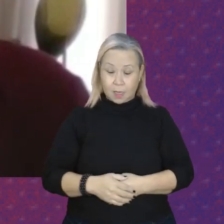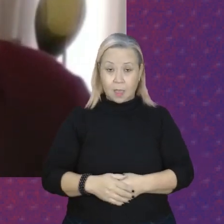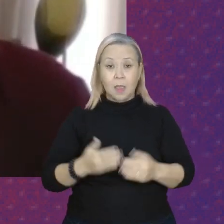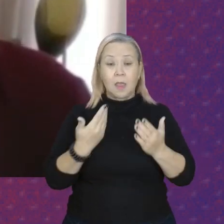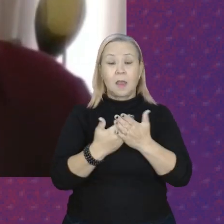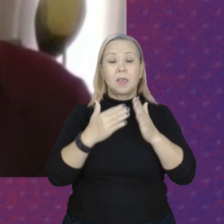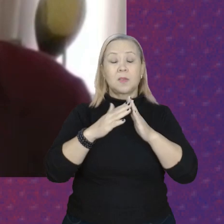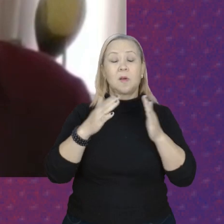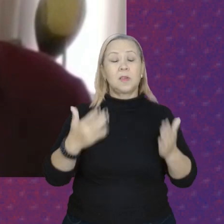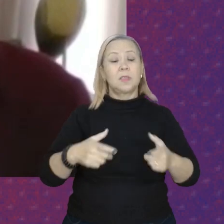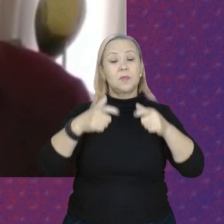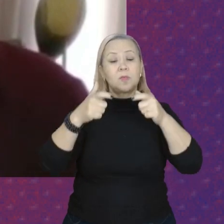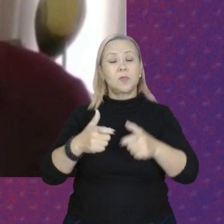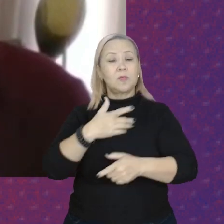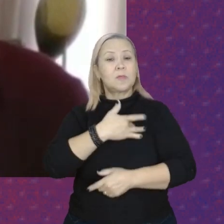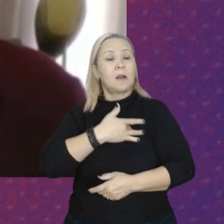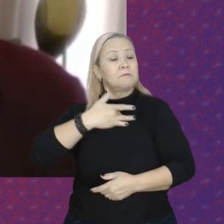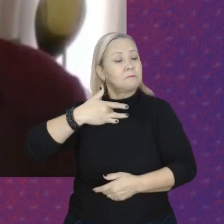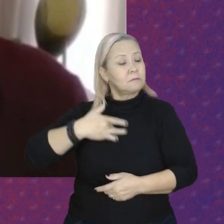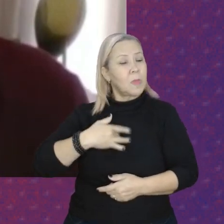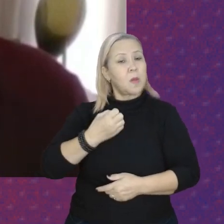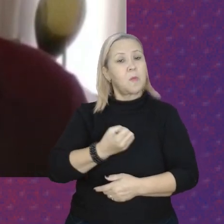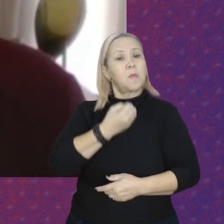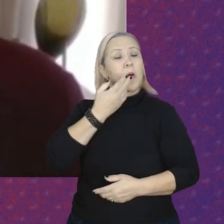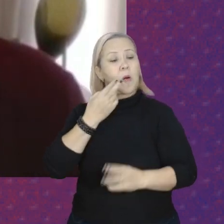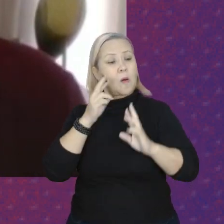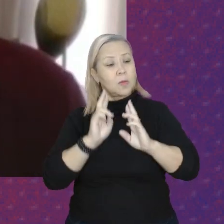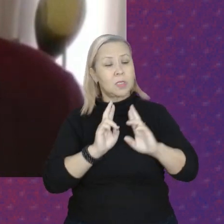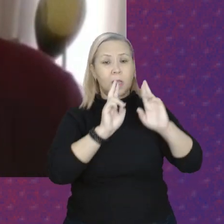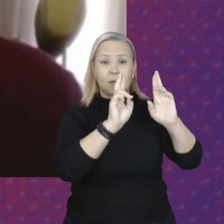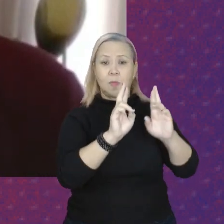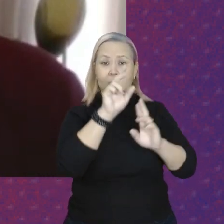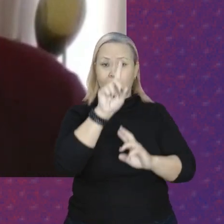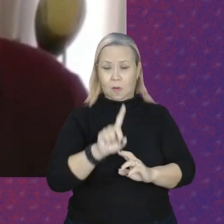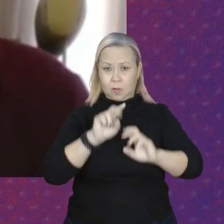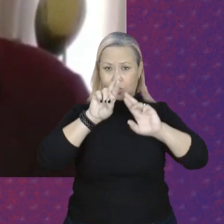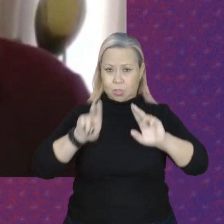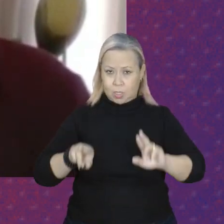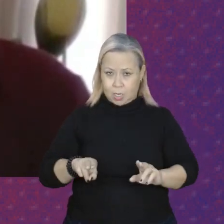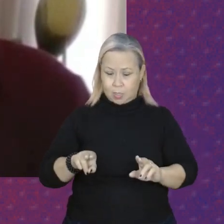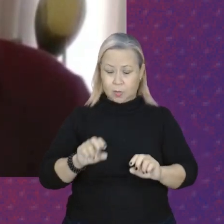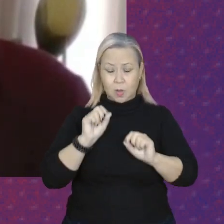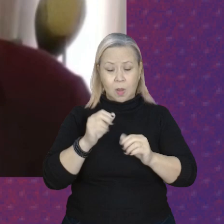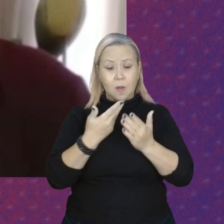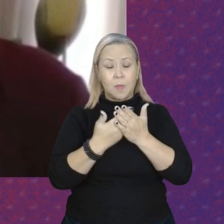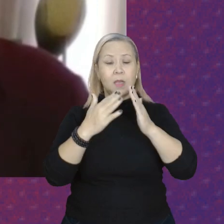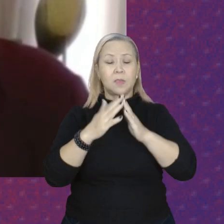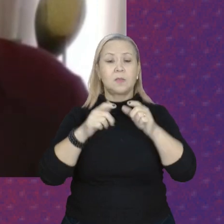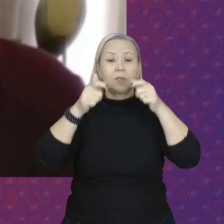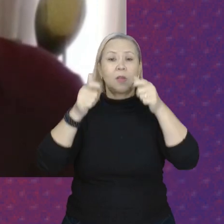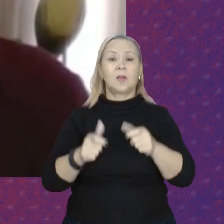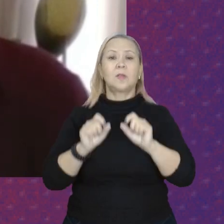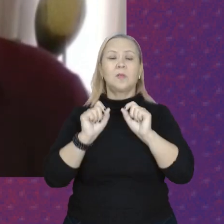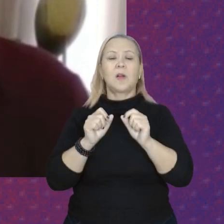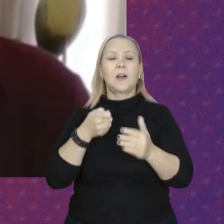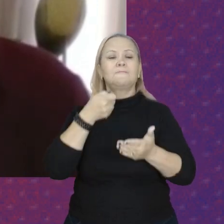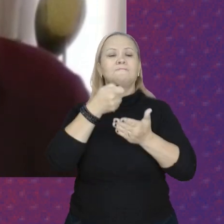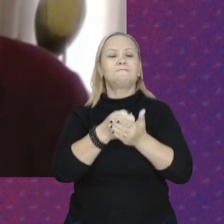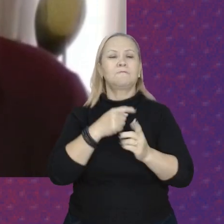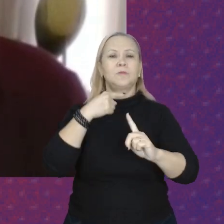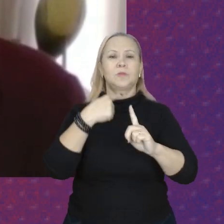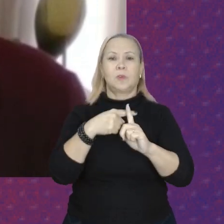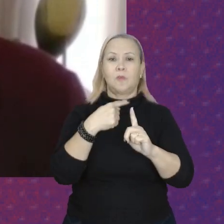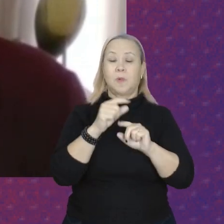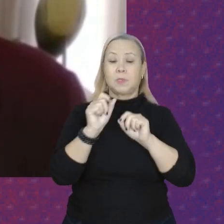que a escola seja um ambiente de respeito aos direitos, para que a escola seja um ambiente de afirmação e